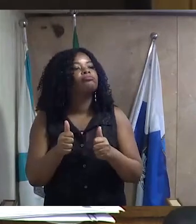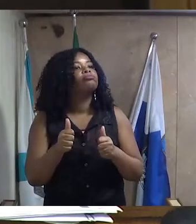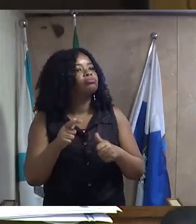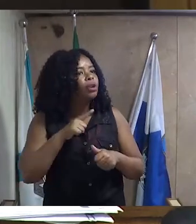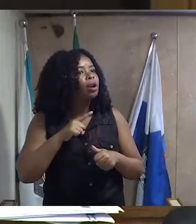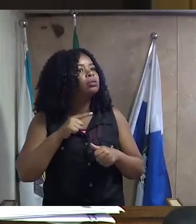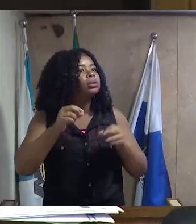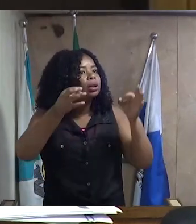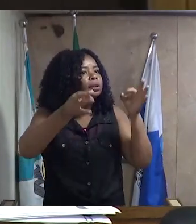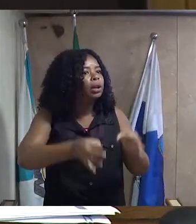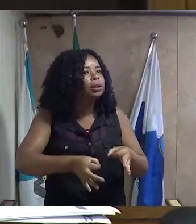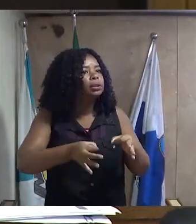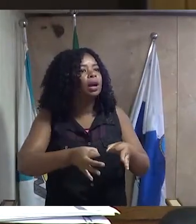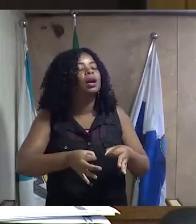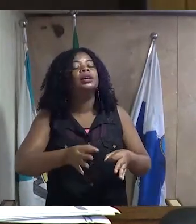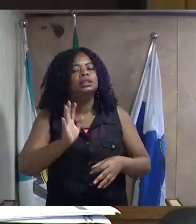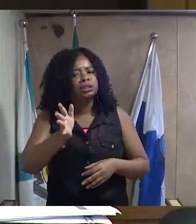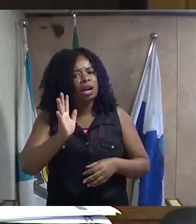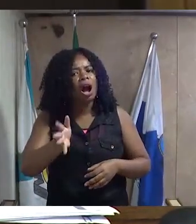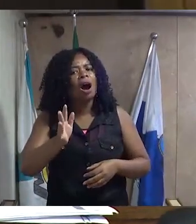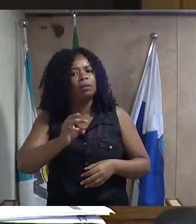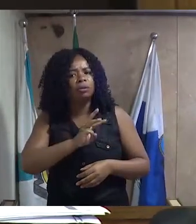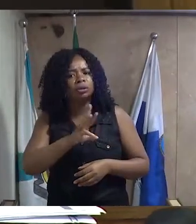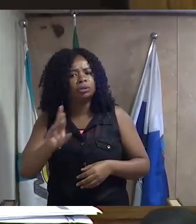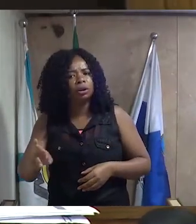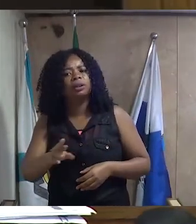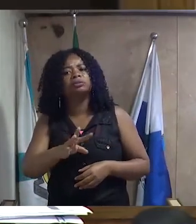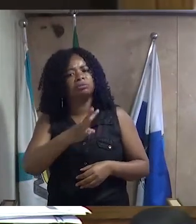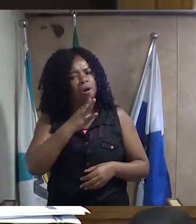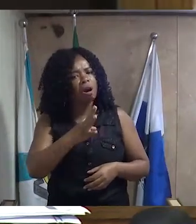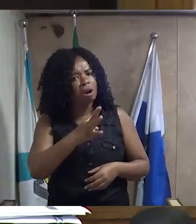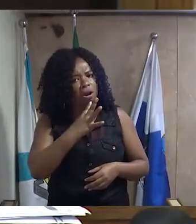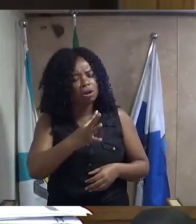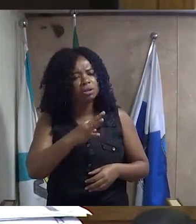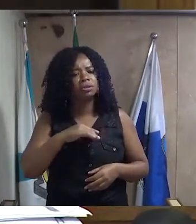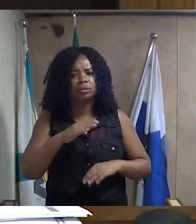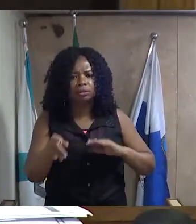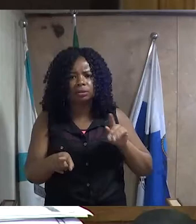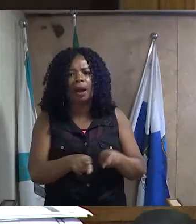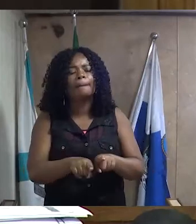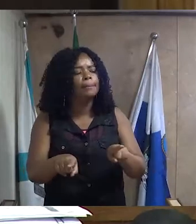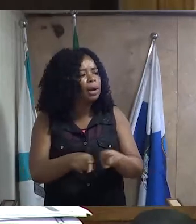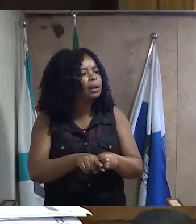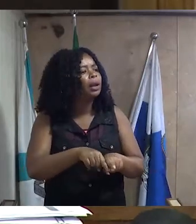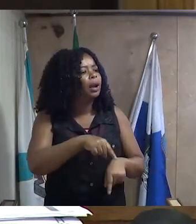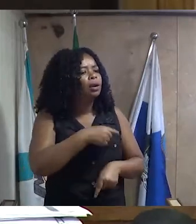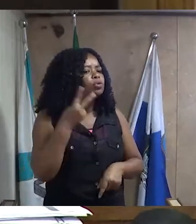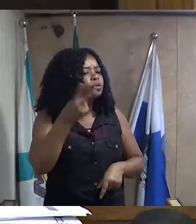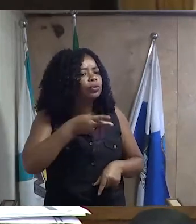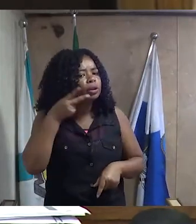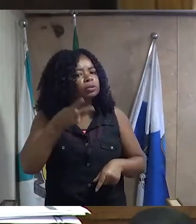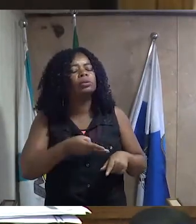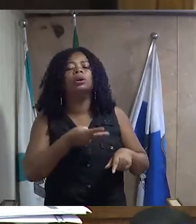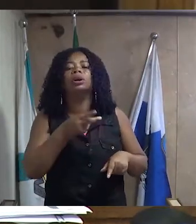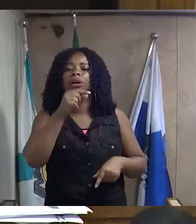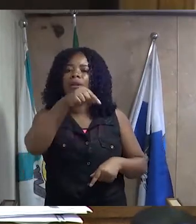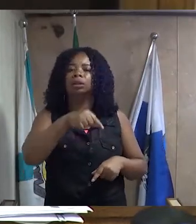do prefeito Washington Reis e dos senhores desta casa que na China já existe o ônibus